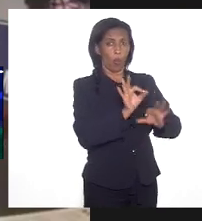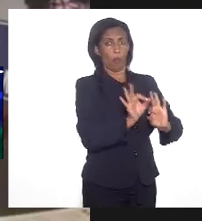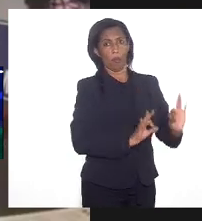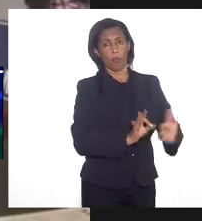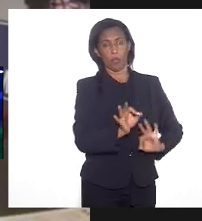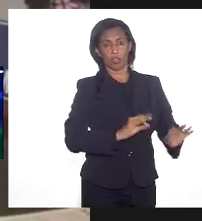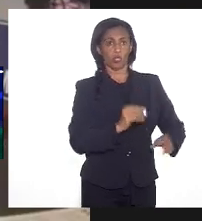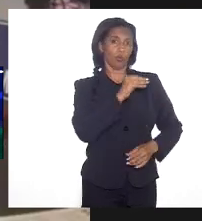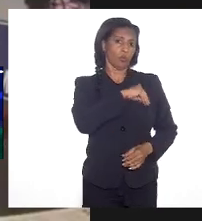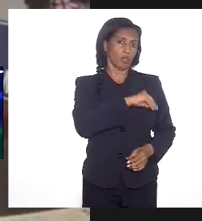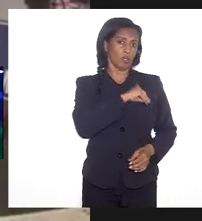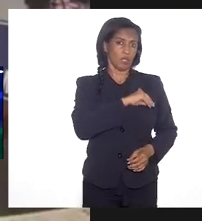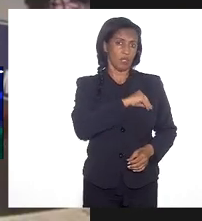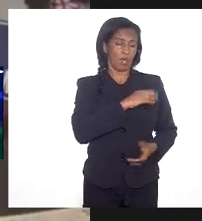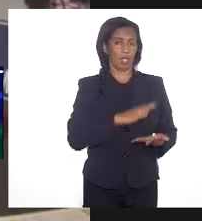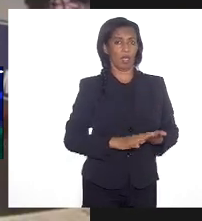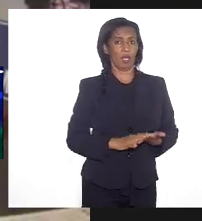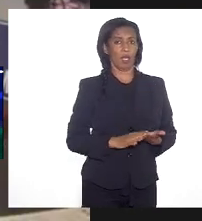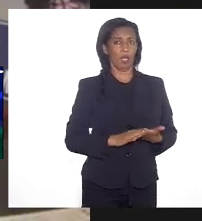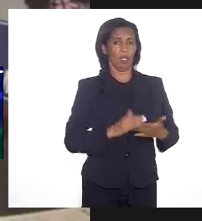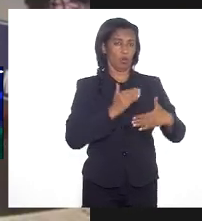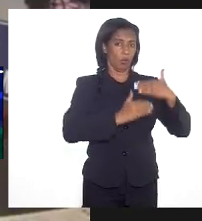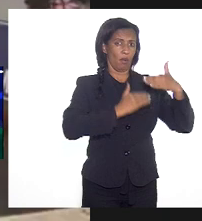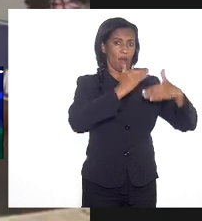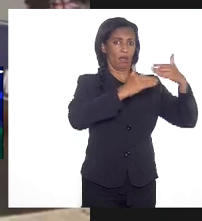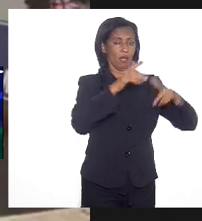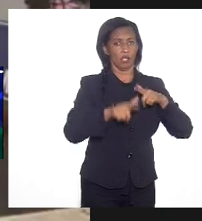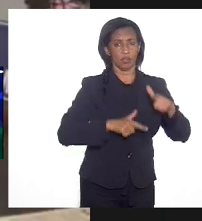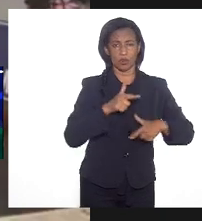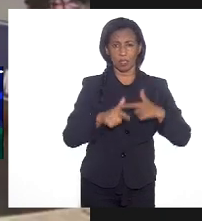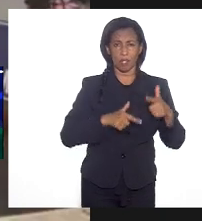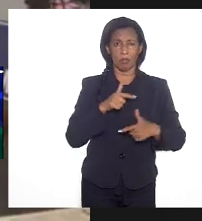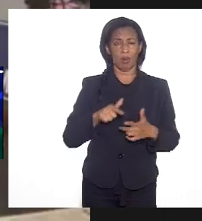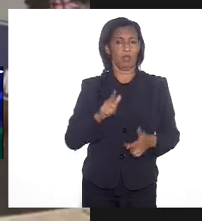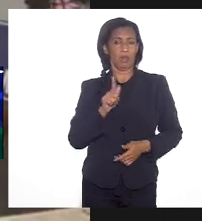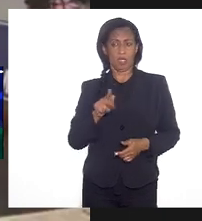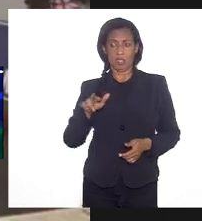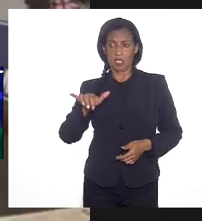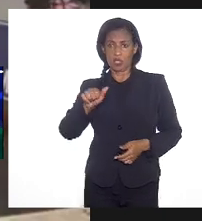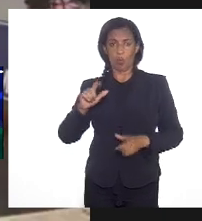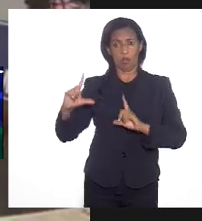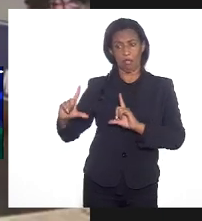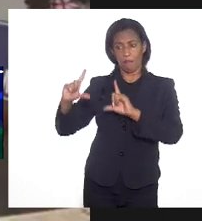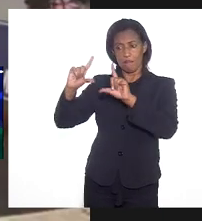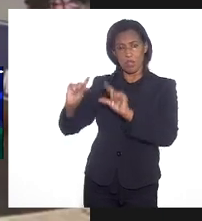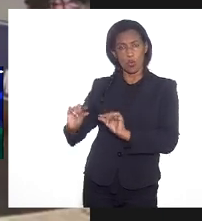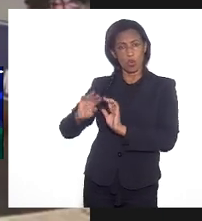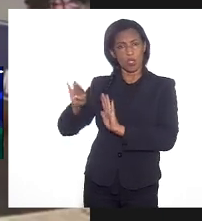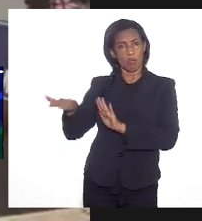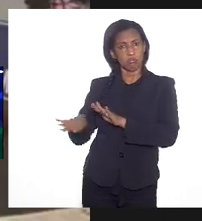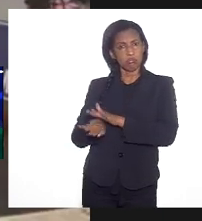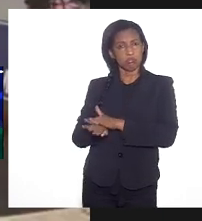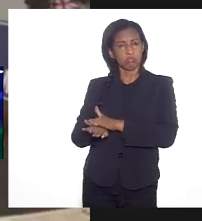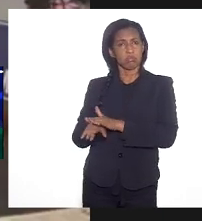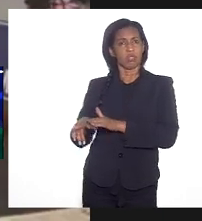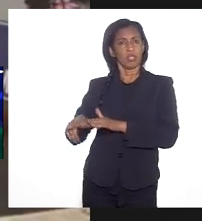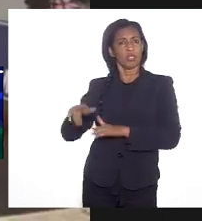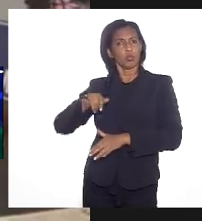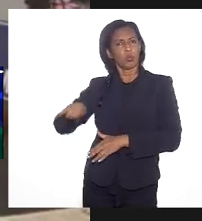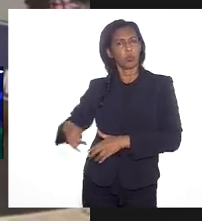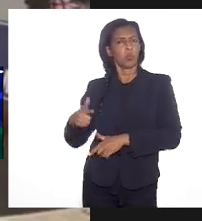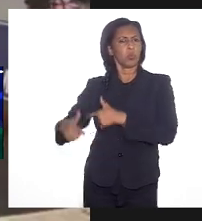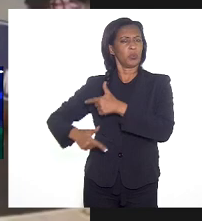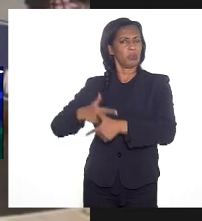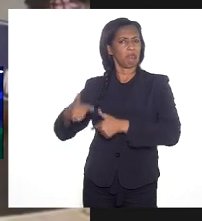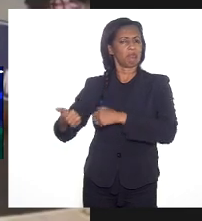de cargos e salários desses guardas municipais, da melhoria de condições de trabalho